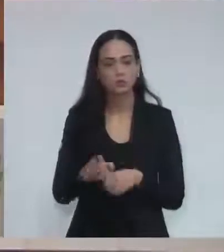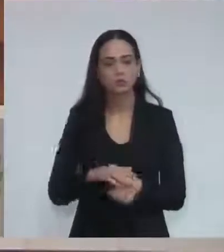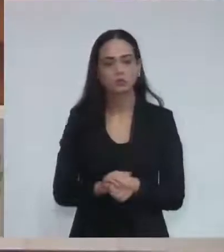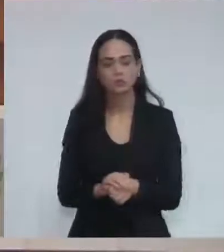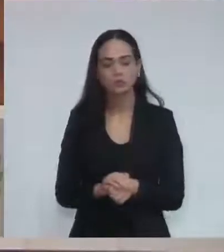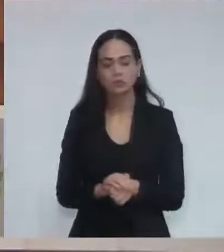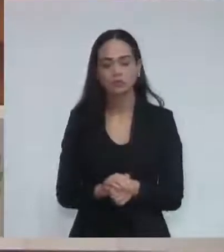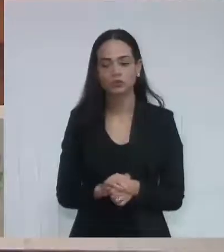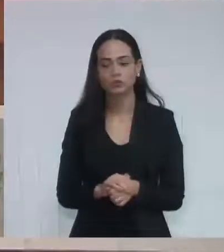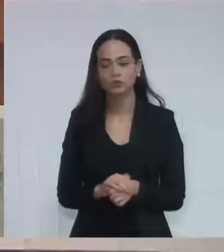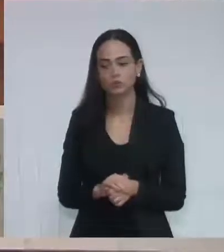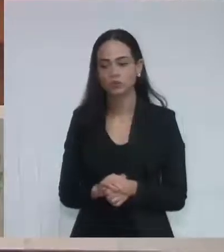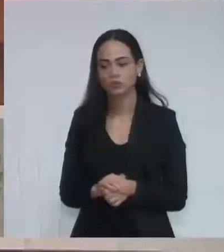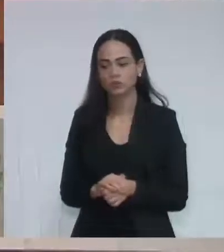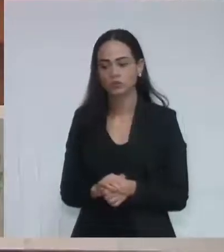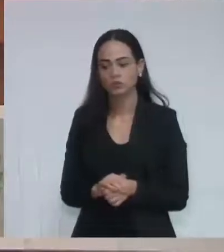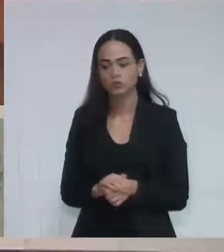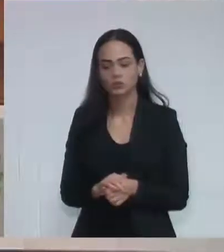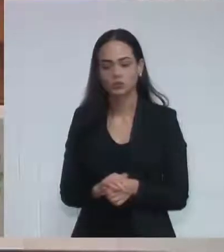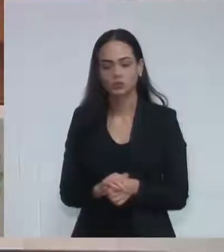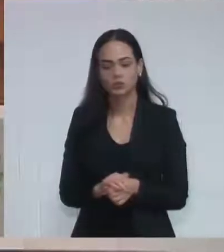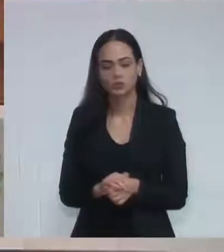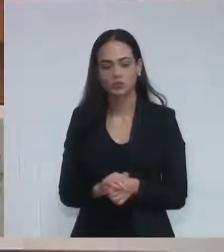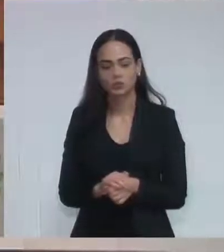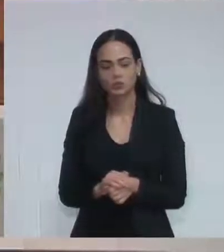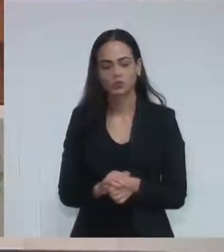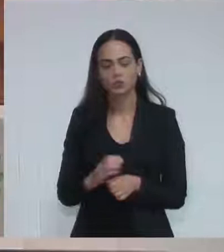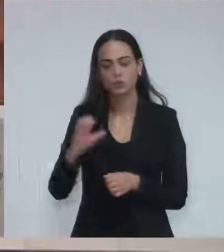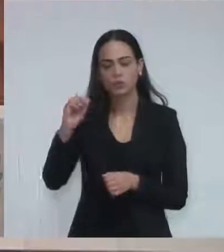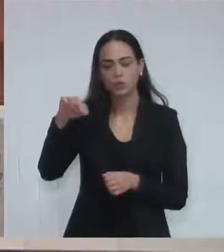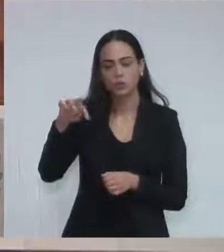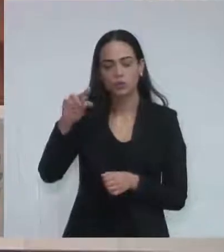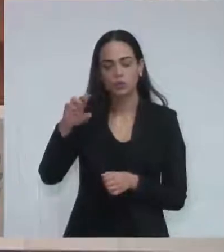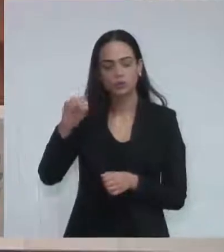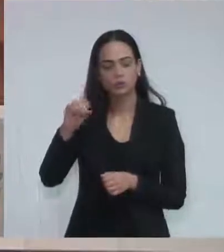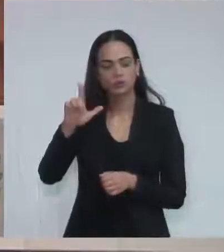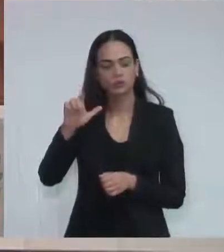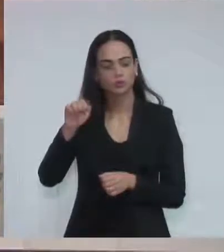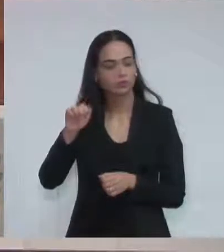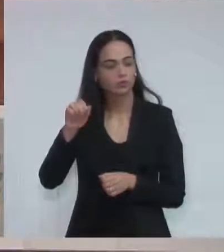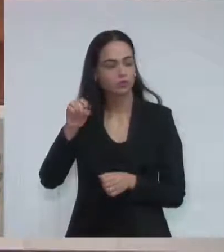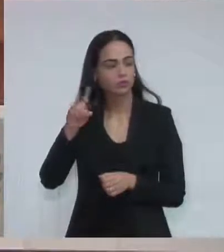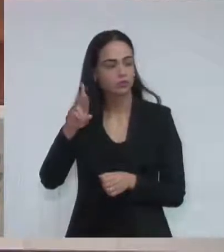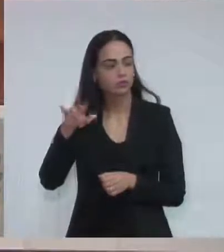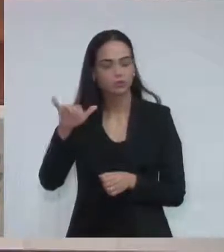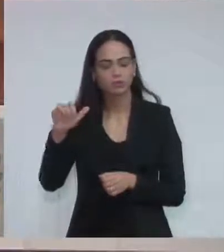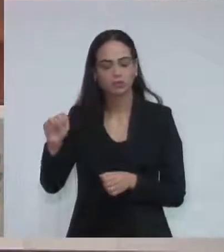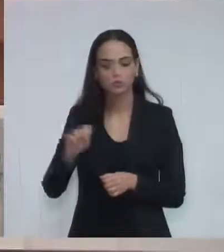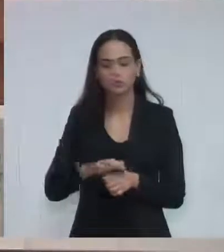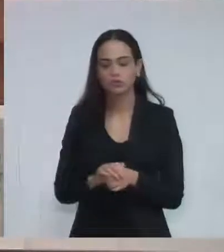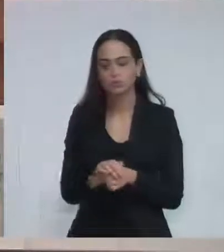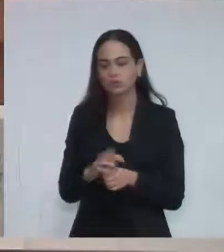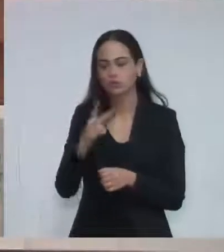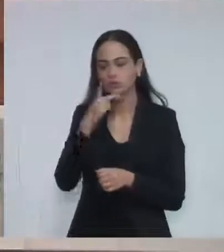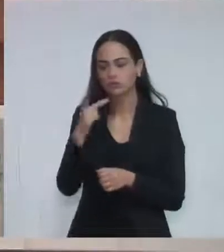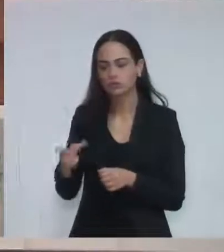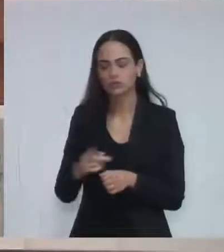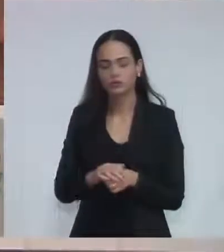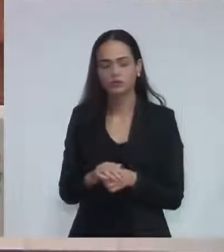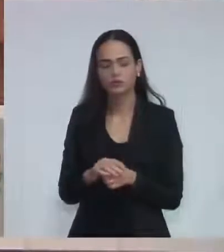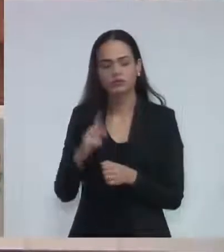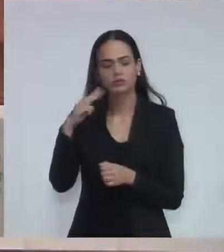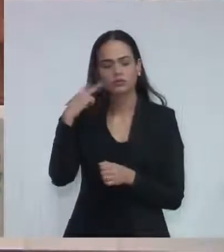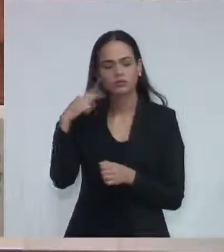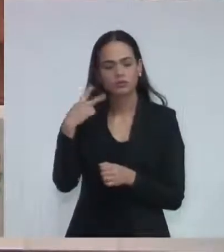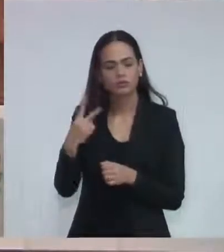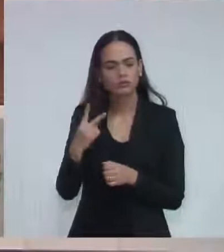manifestar, o representado, por meio de sua Controladoria Geral, negou qualquer conduta intencional em impedir a atuação dos vereadores no